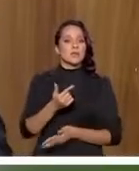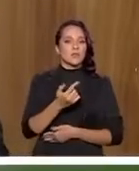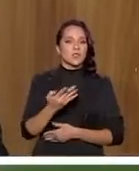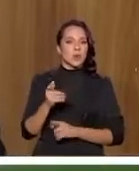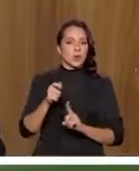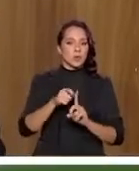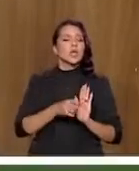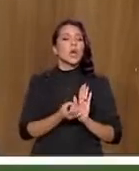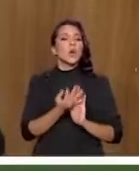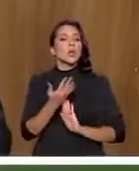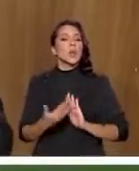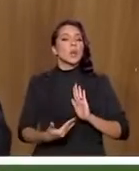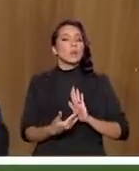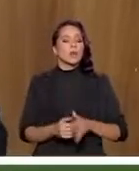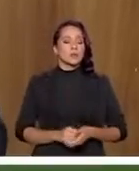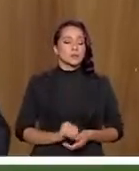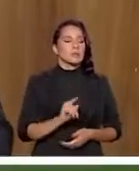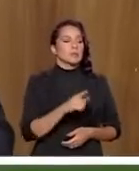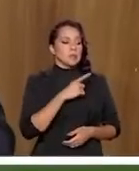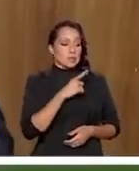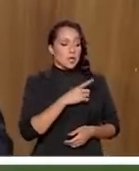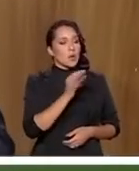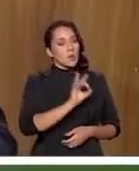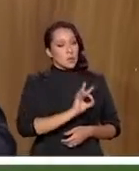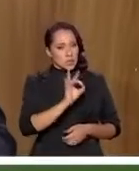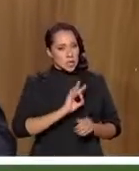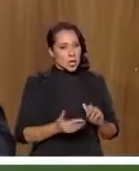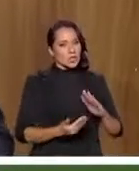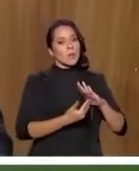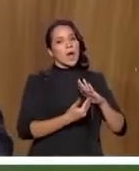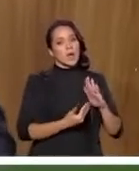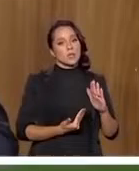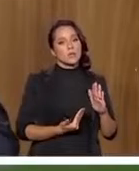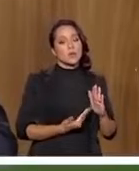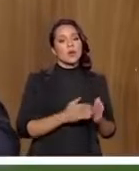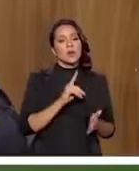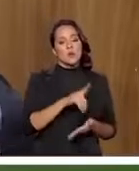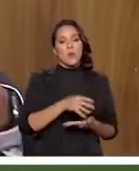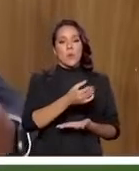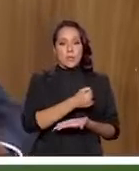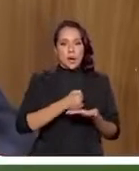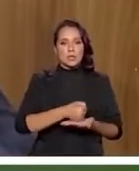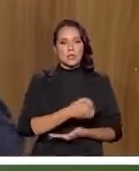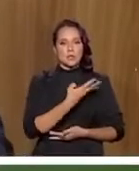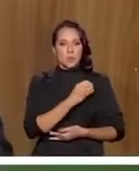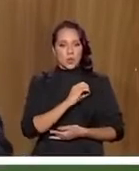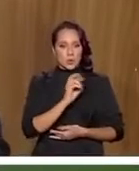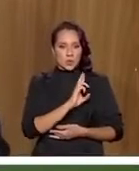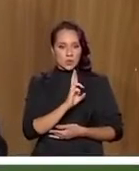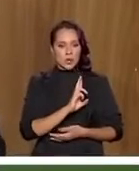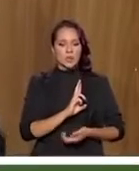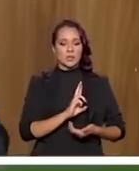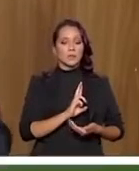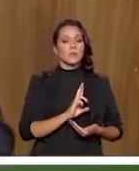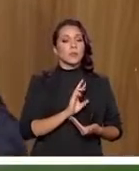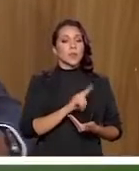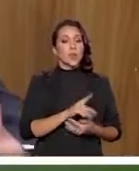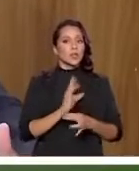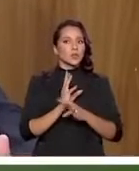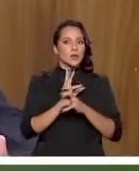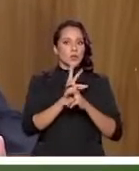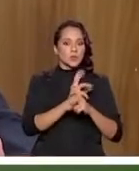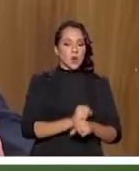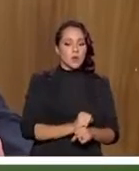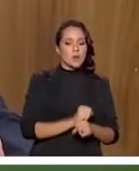desse benefício. Existe um percentual máximo de comprometimento em cima dos R$ 400. Fizemos